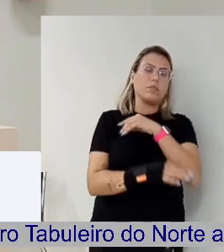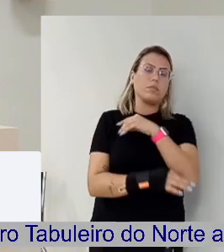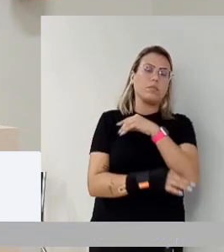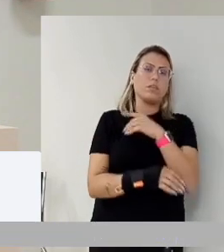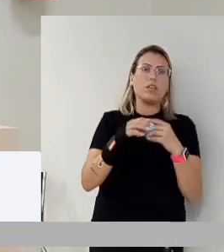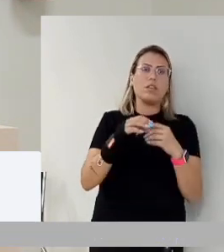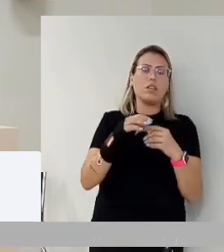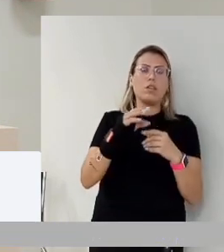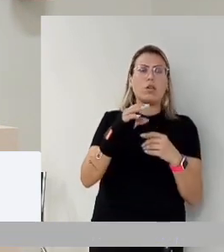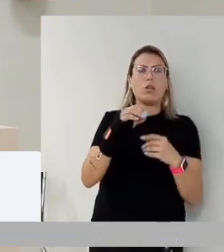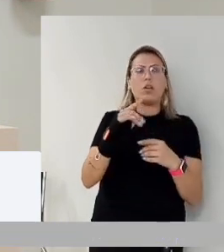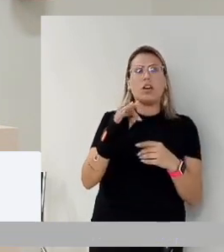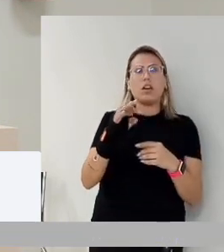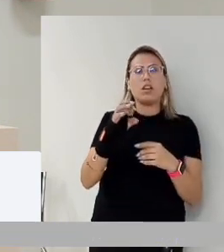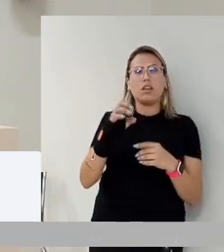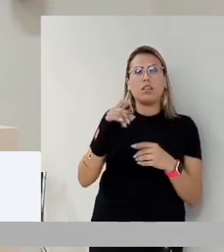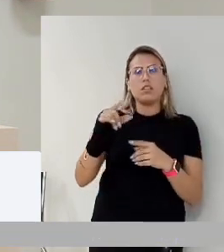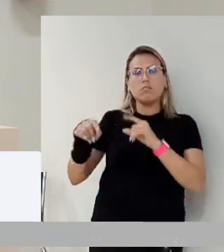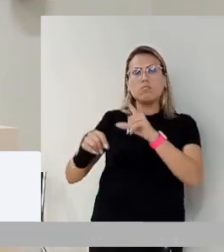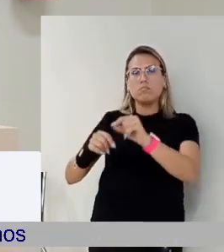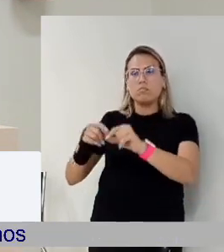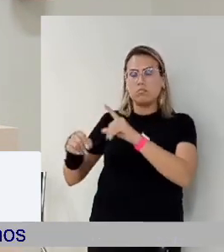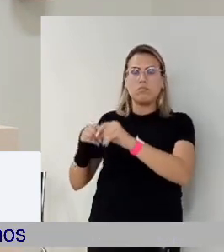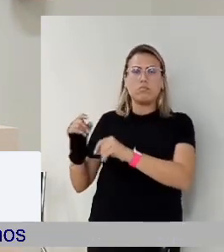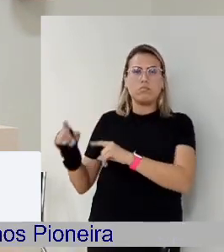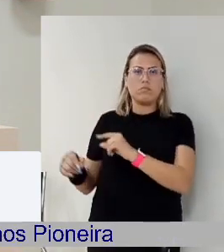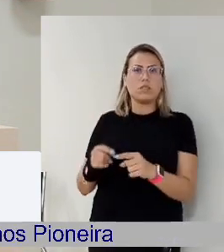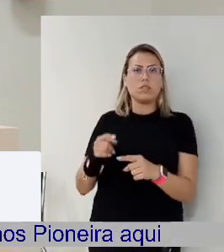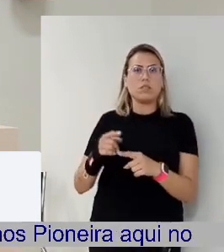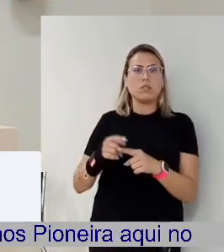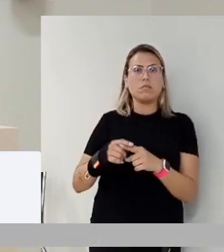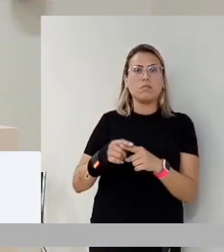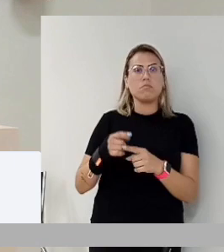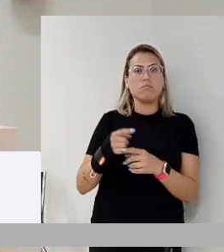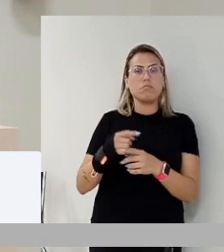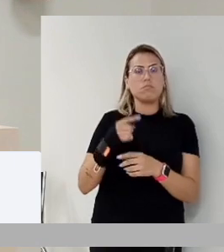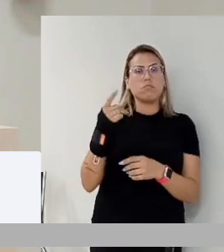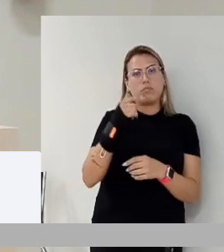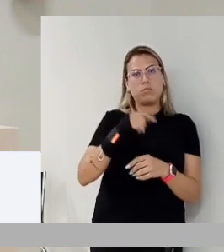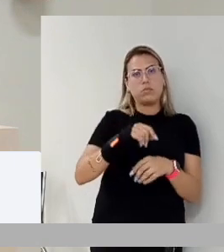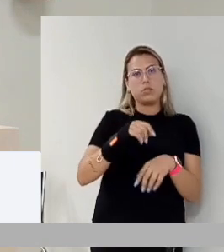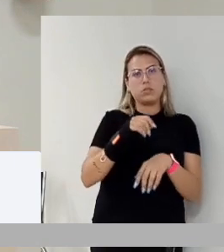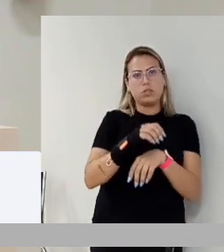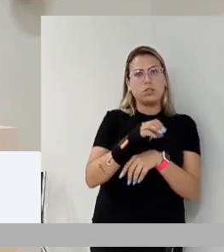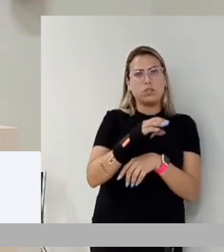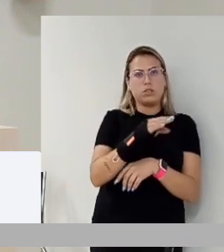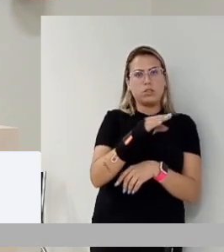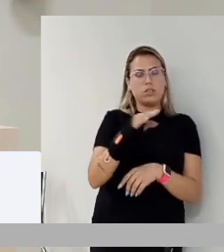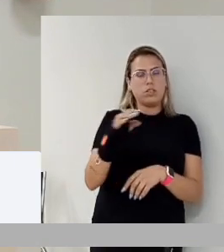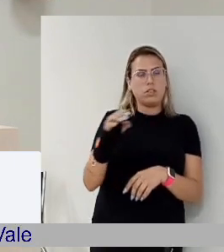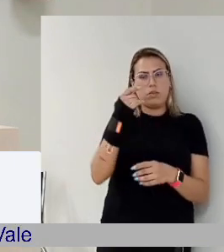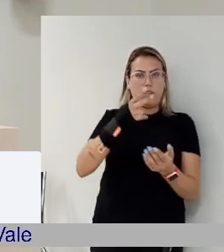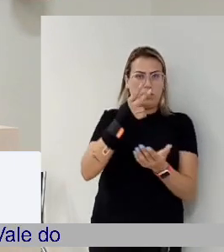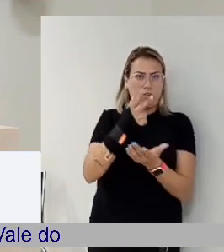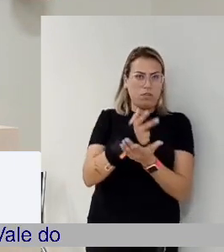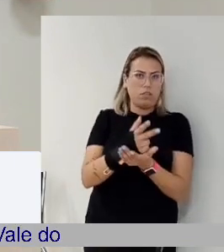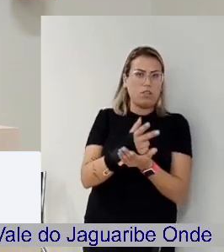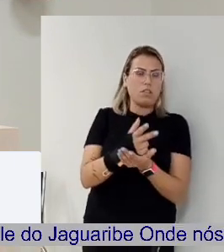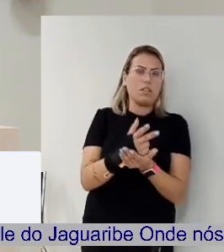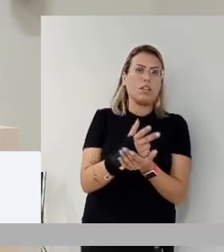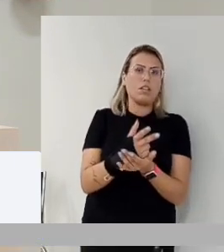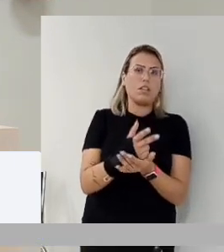seletiva e também implantamos fos Pioneiro aqui no Estado do Ceará e principalmente aqui no Vale de jaguariba Onde nós